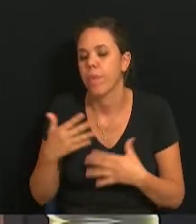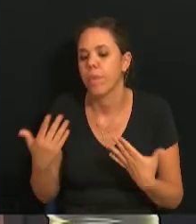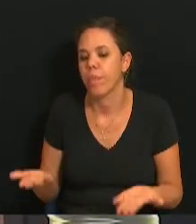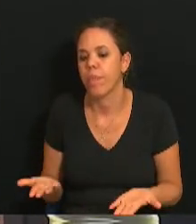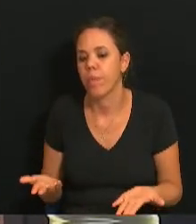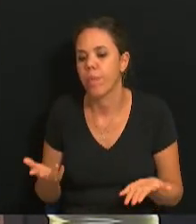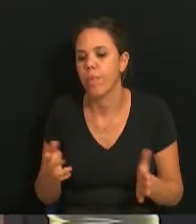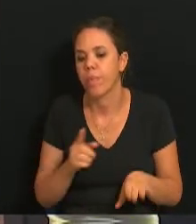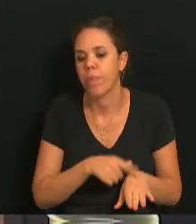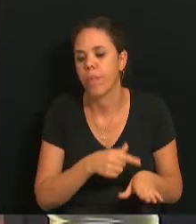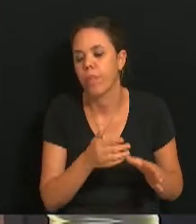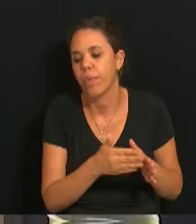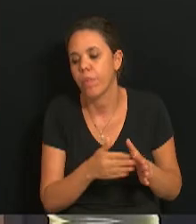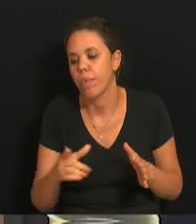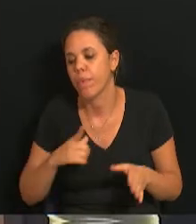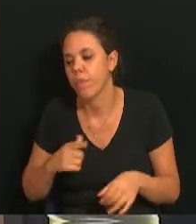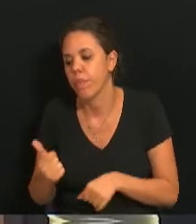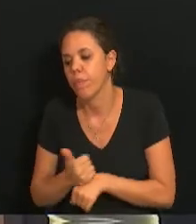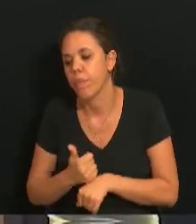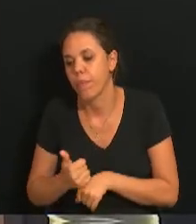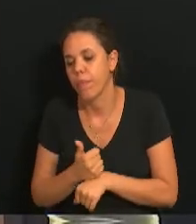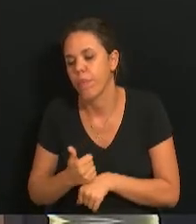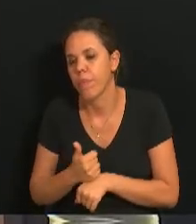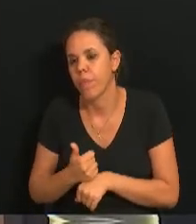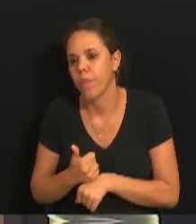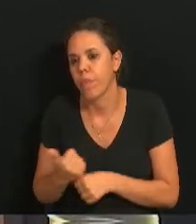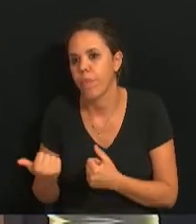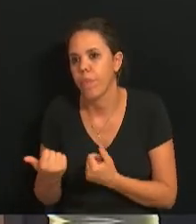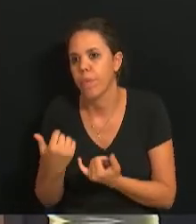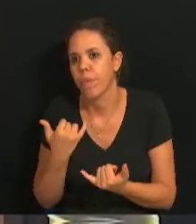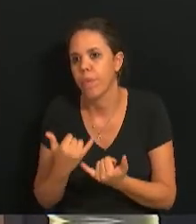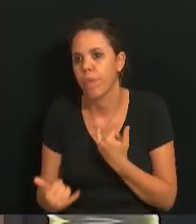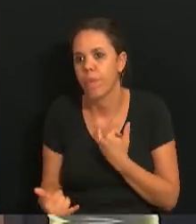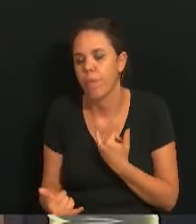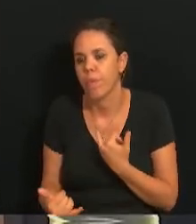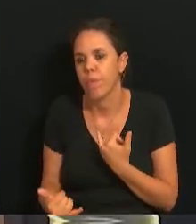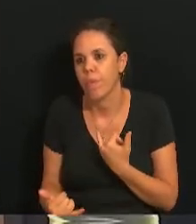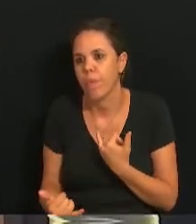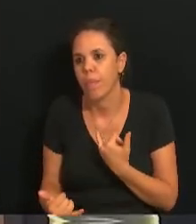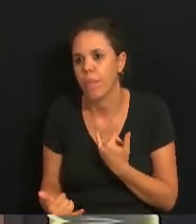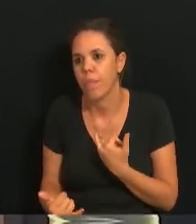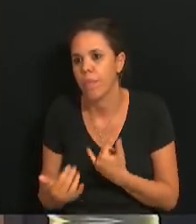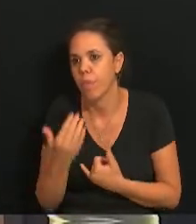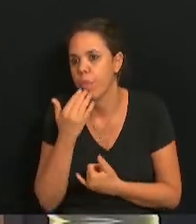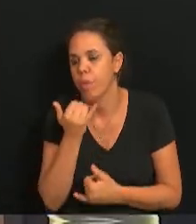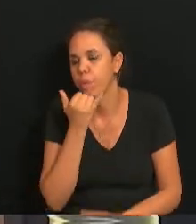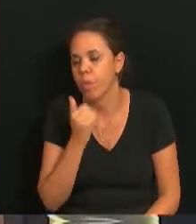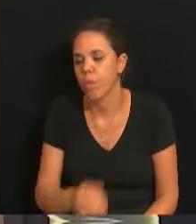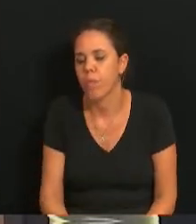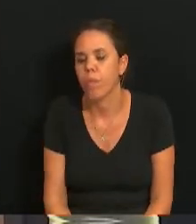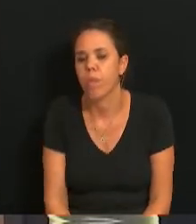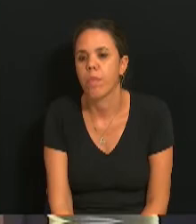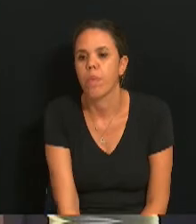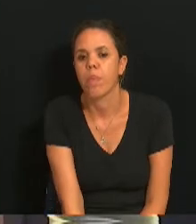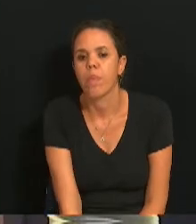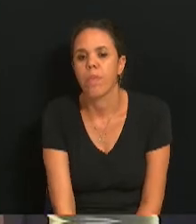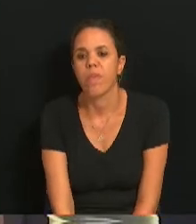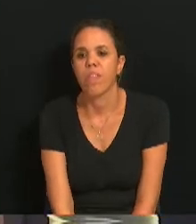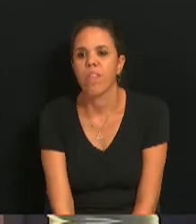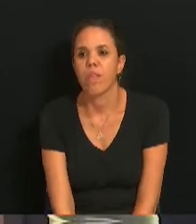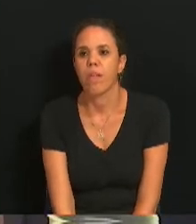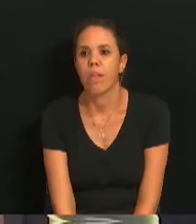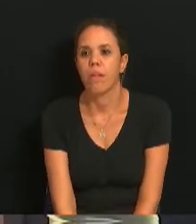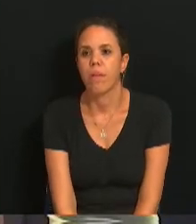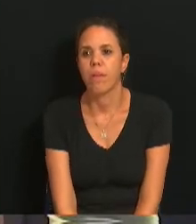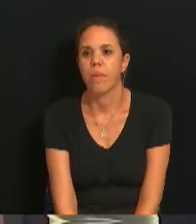tendo funções desses cargos que são funções similares. Então, a gente pede mais uma vez desculpa aí pela confusão, áudio aberto